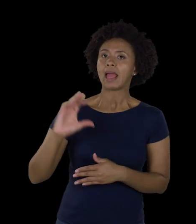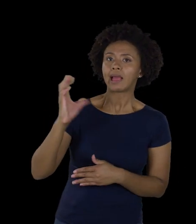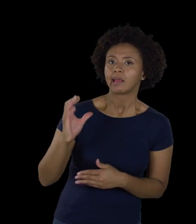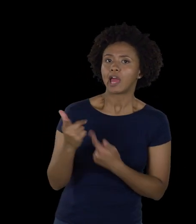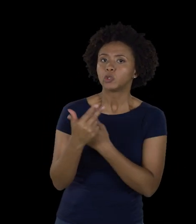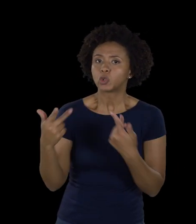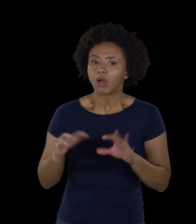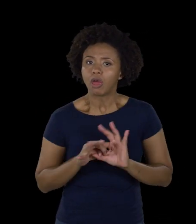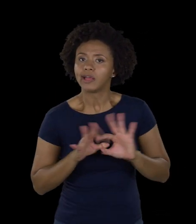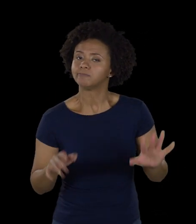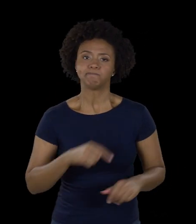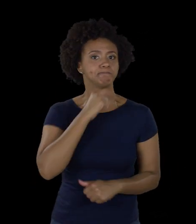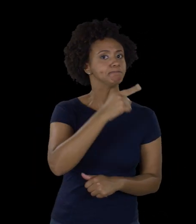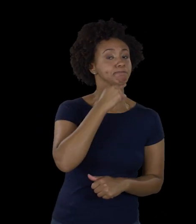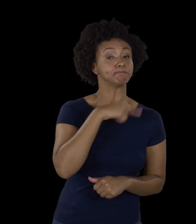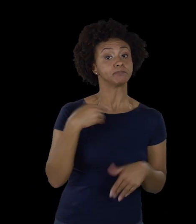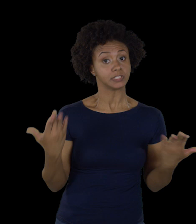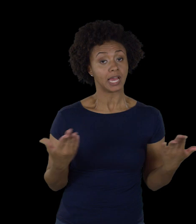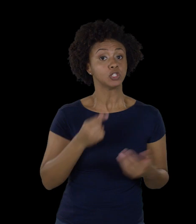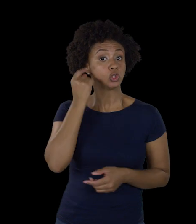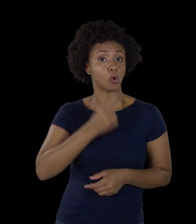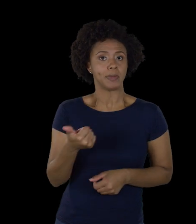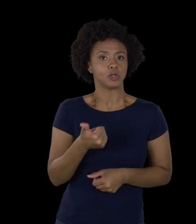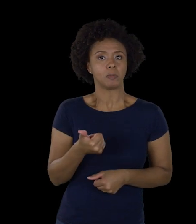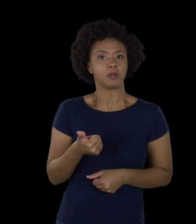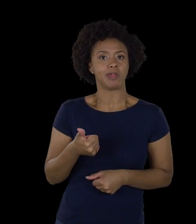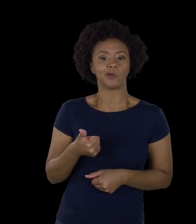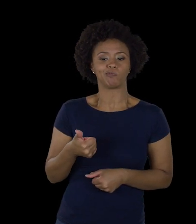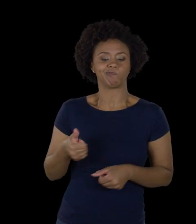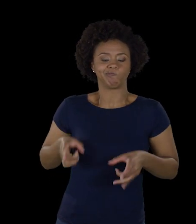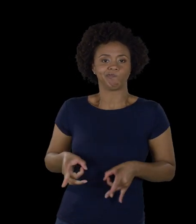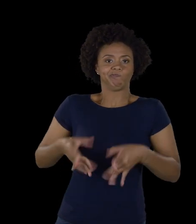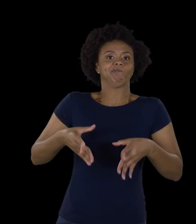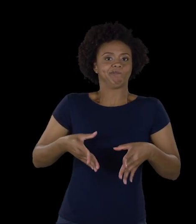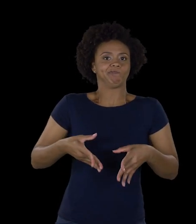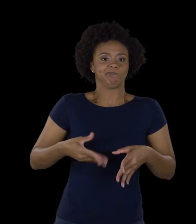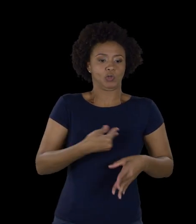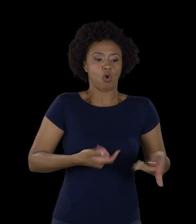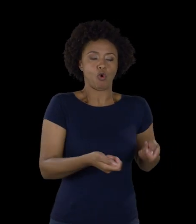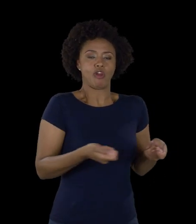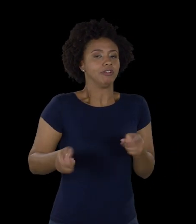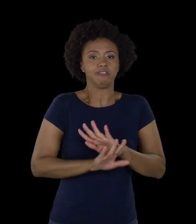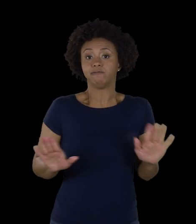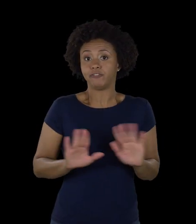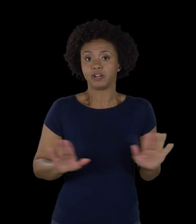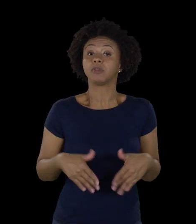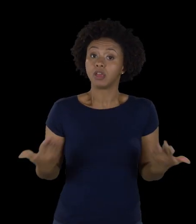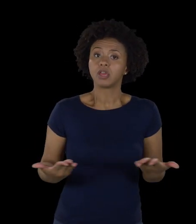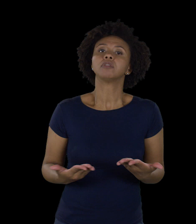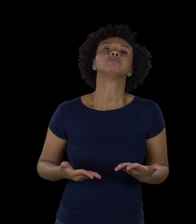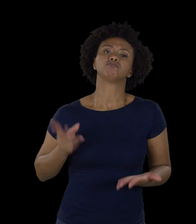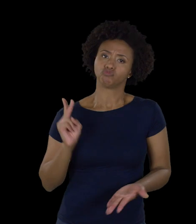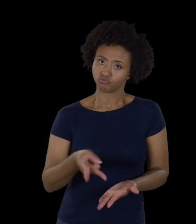para investimentos, e nesse contexto, Dom Pedro I renuncia. Nessa época, comércio de